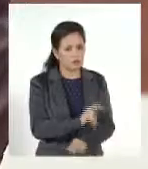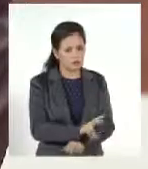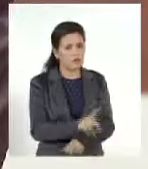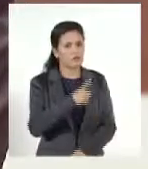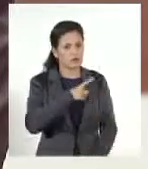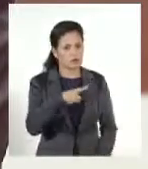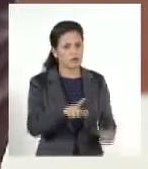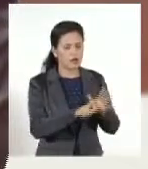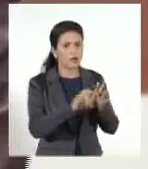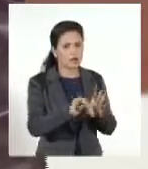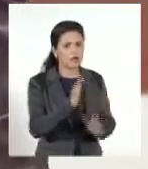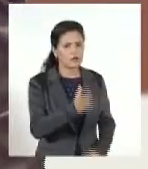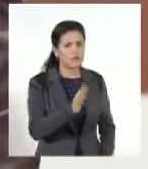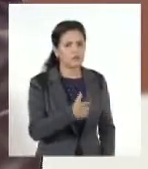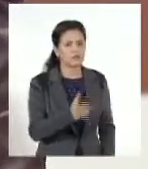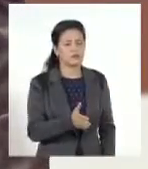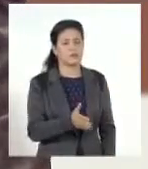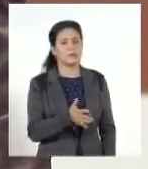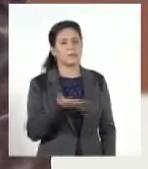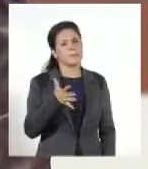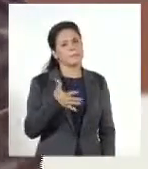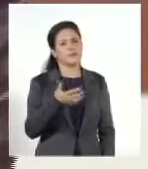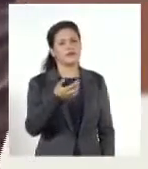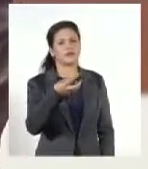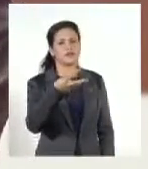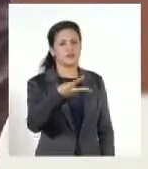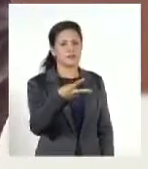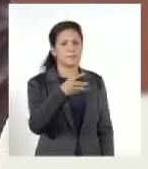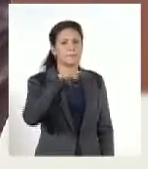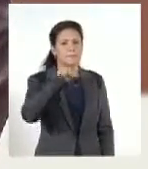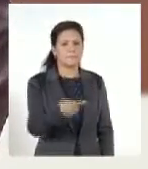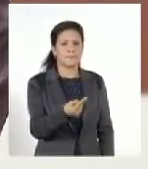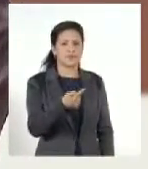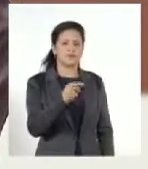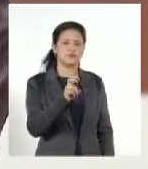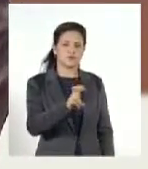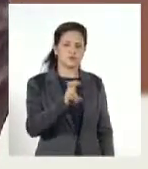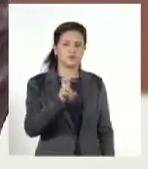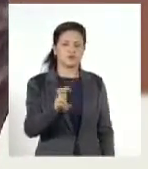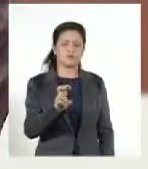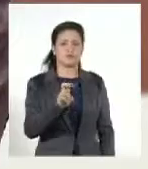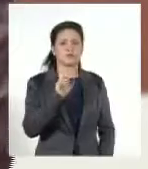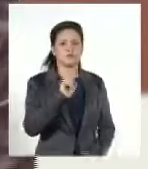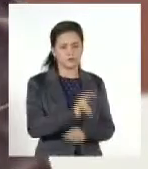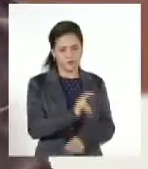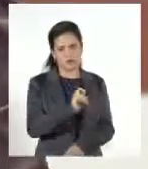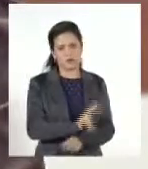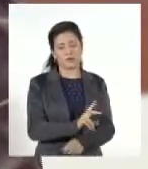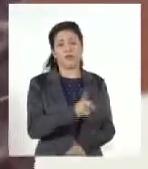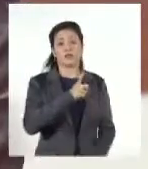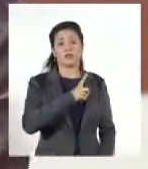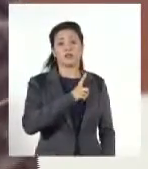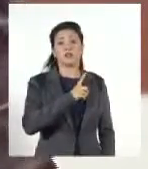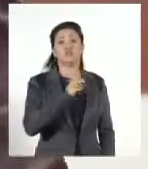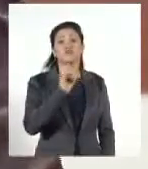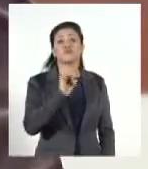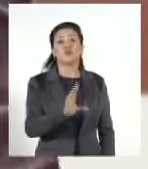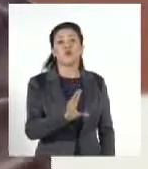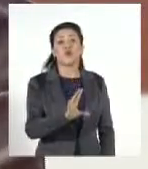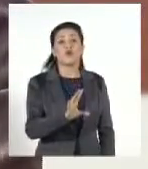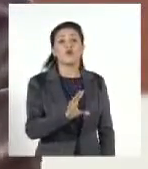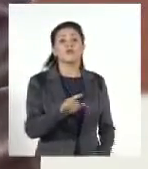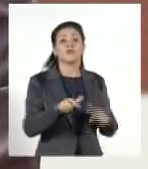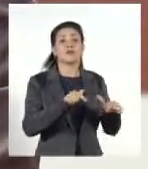concluir, senhor presidente, aproximadamente 3.055 vagas, temos aí ocupadas 2.166, então uma carência